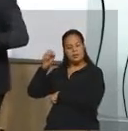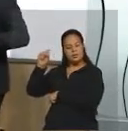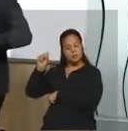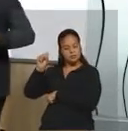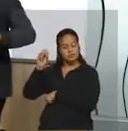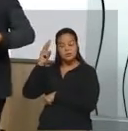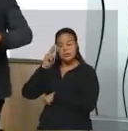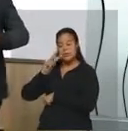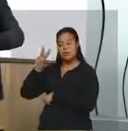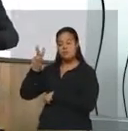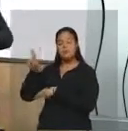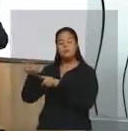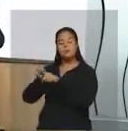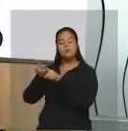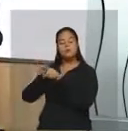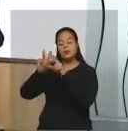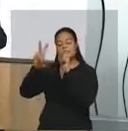retoma